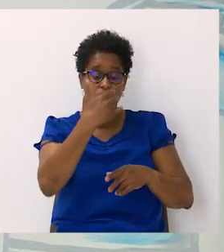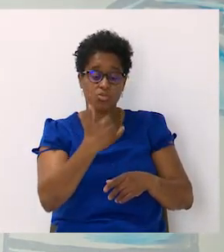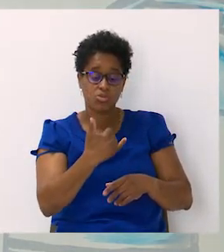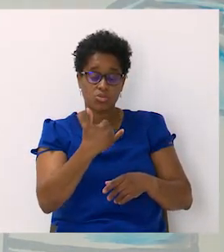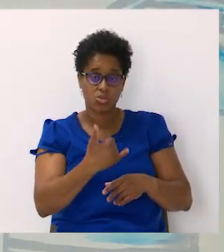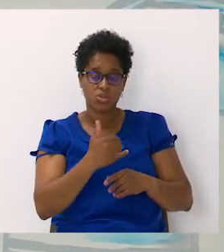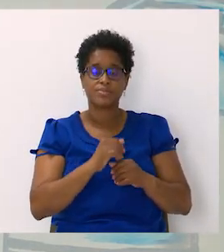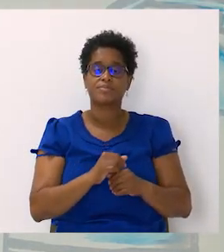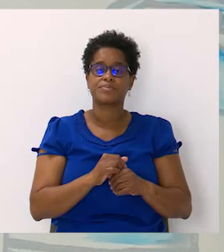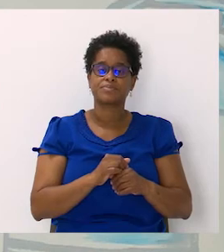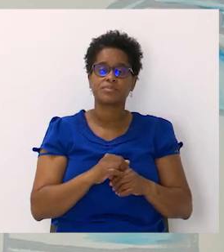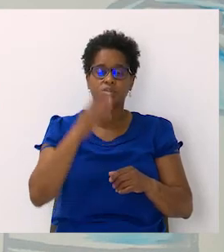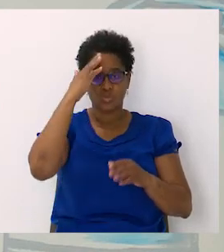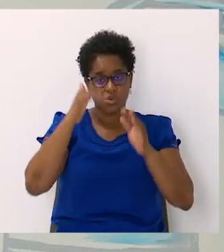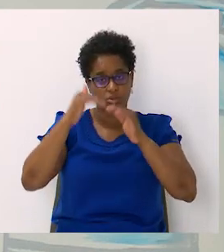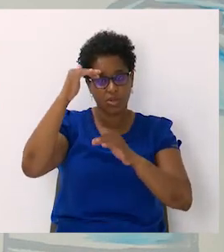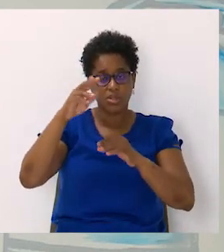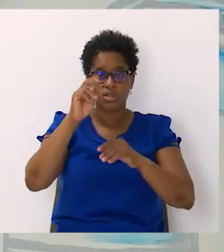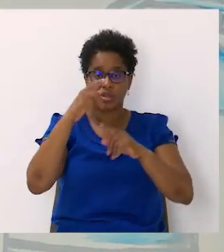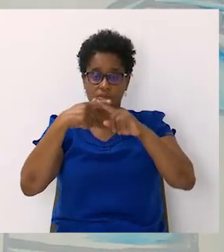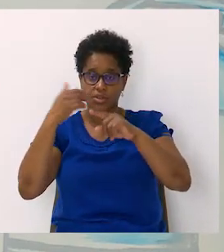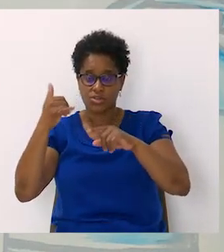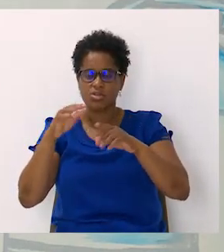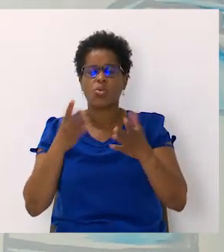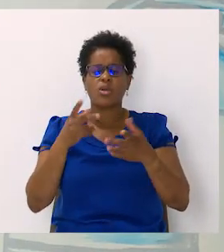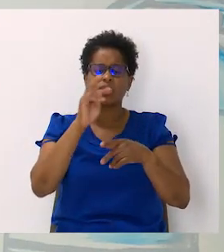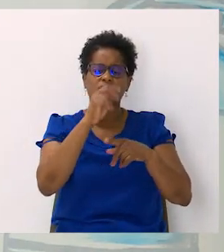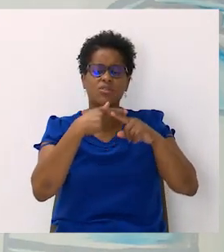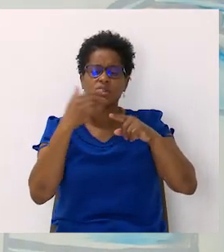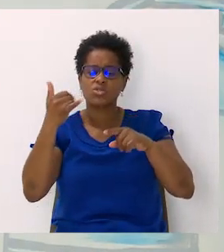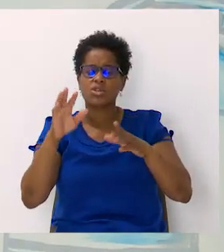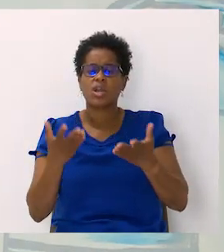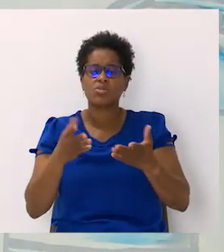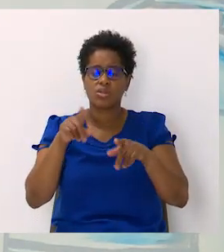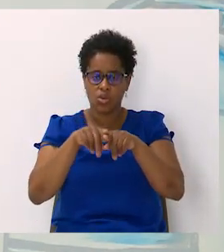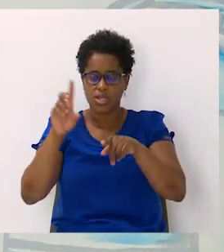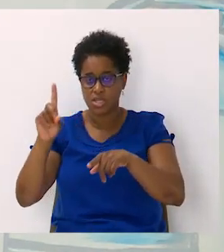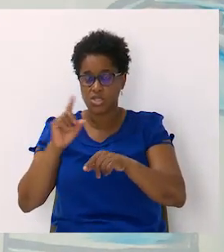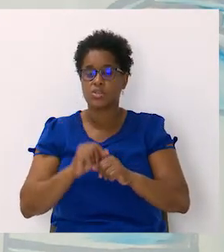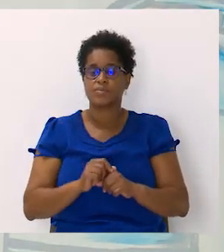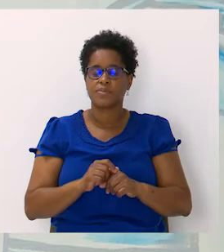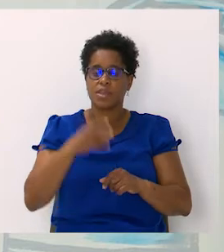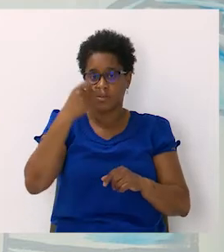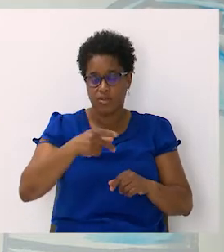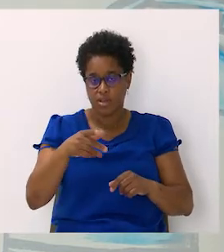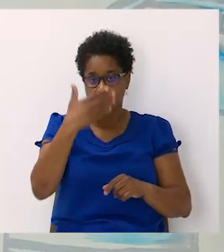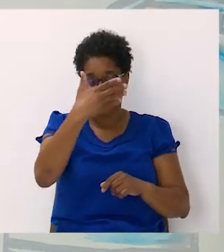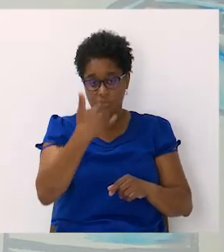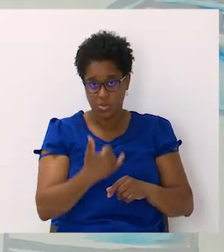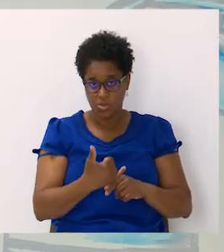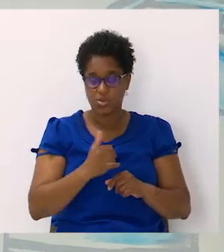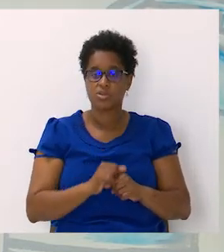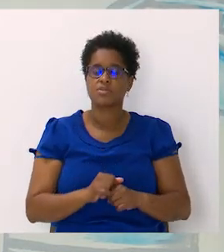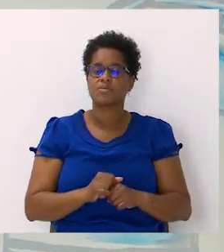1 sobre 2, de expoente 3 vezes 2. Quanto é 3 vezes 2? 3 vezes 2 dá 6. Então, ficamos com